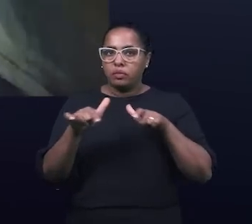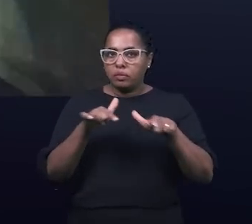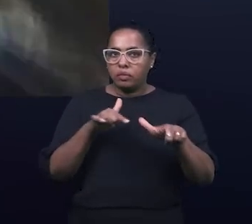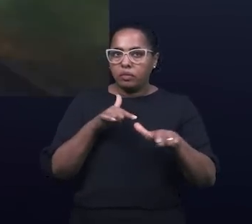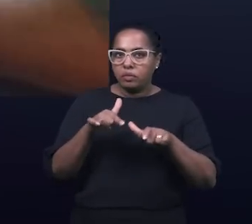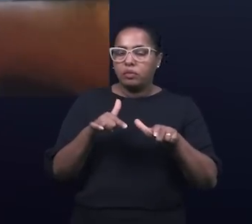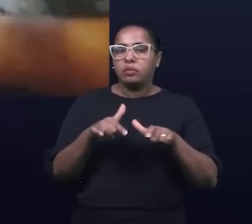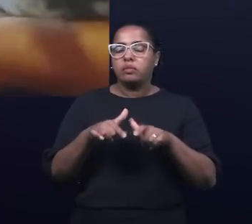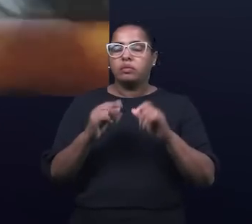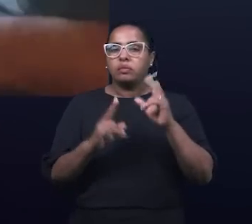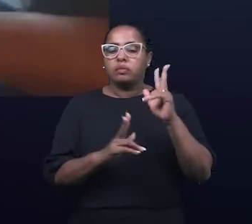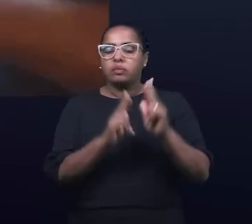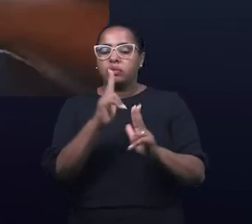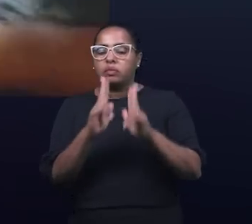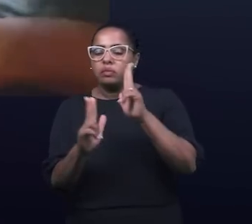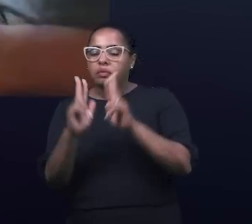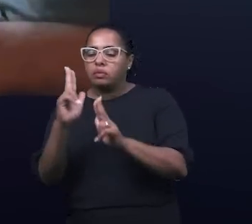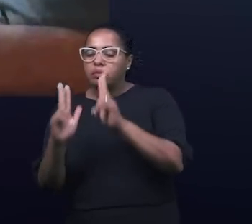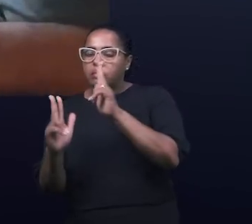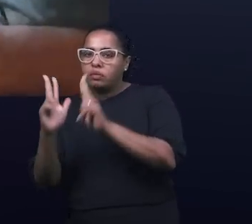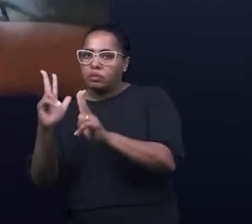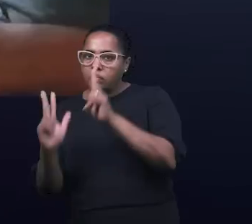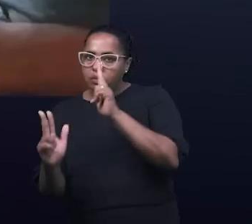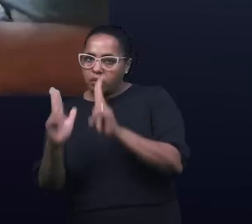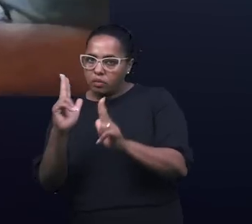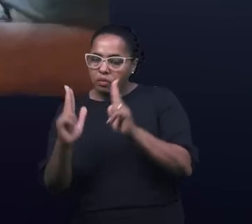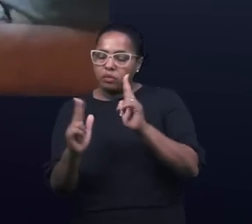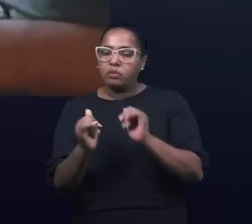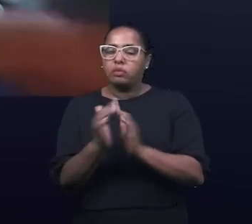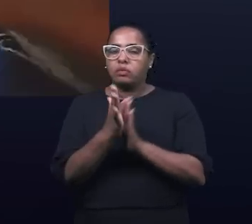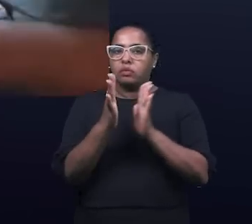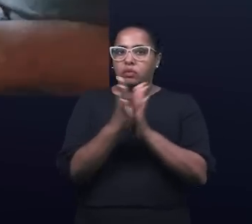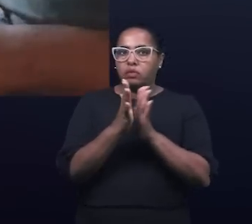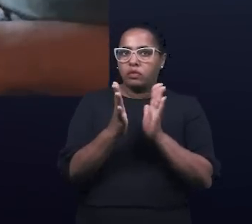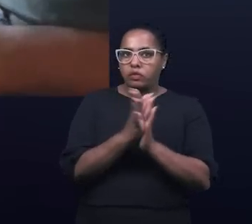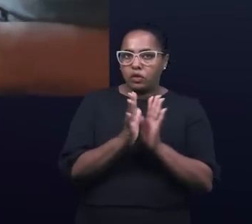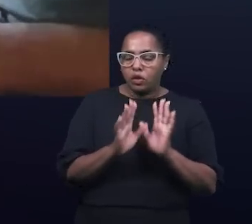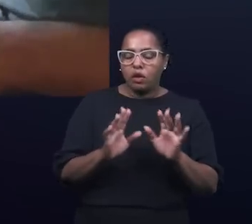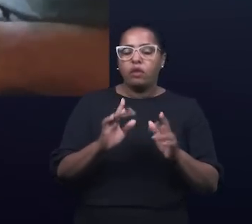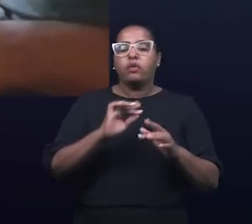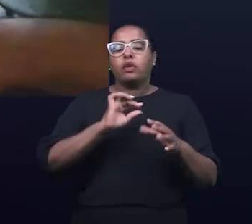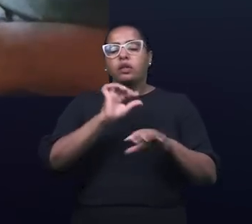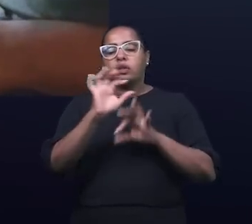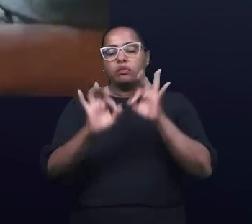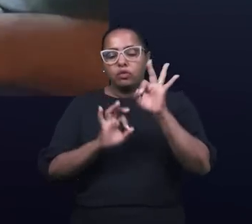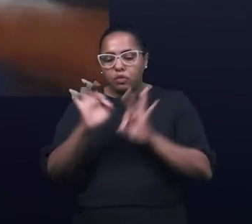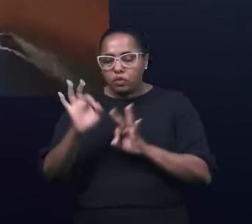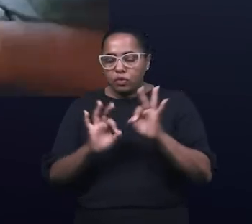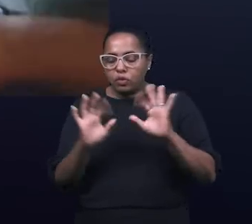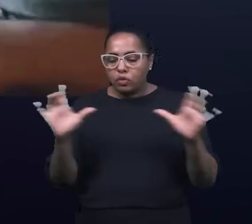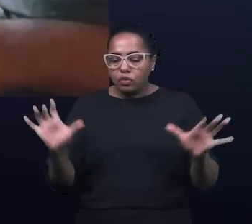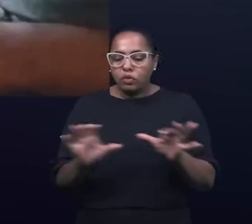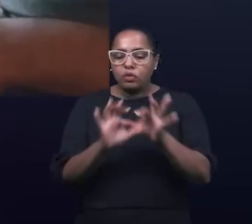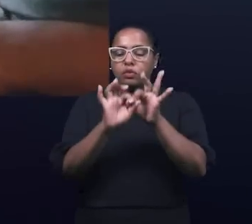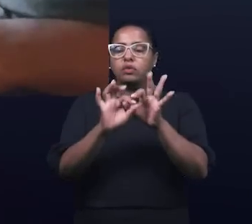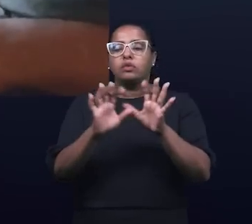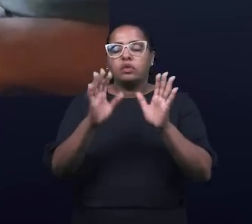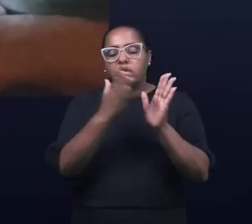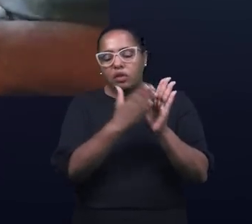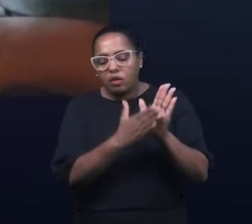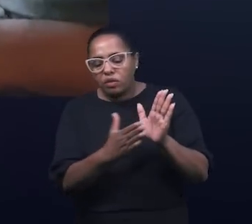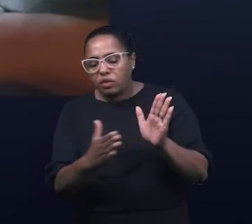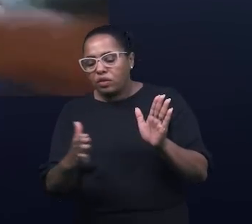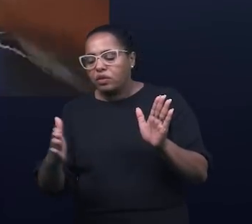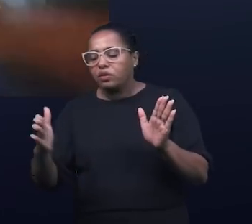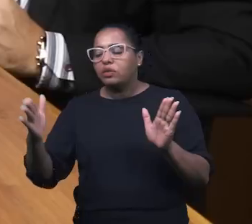de edição dos louvores, depois de mixagem, depois de masterização. Então é um longo caminho